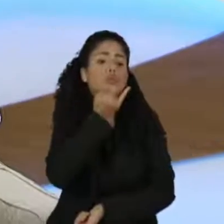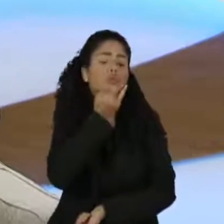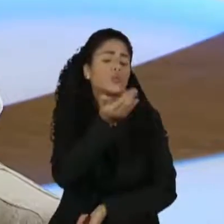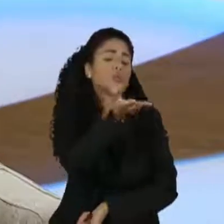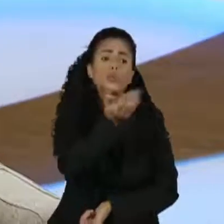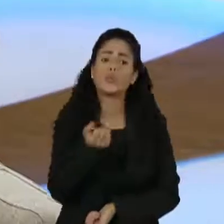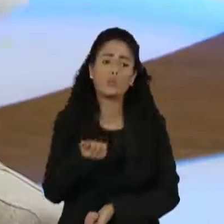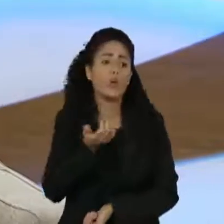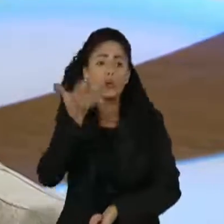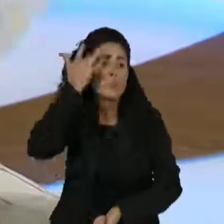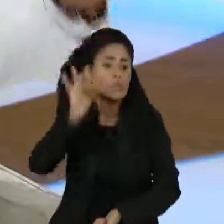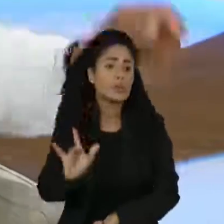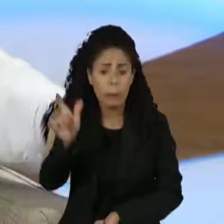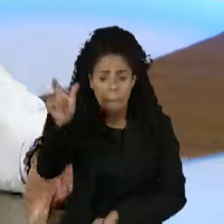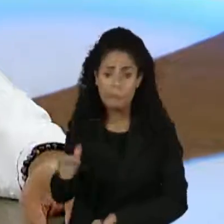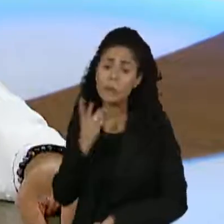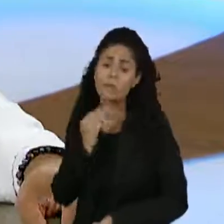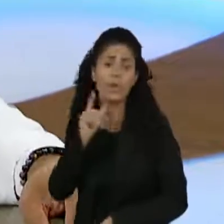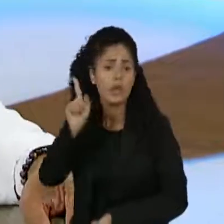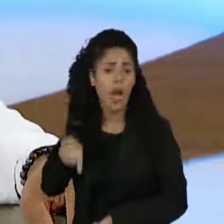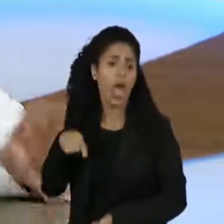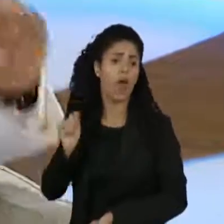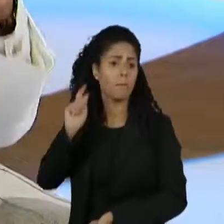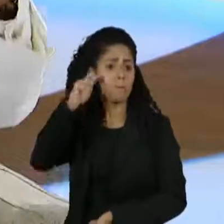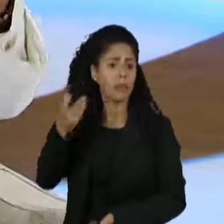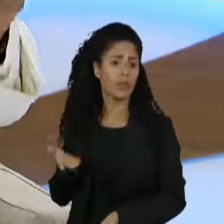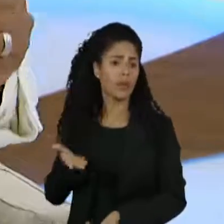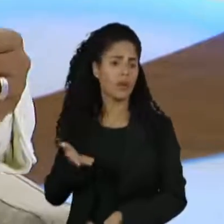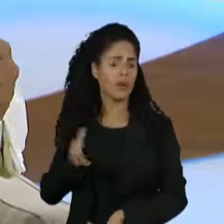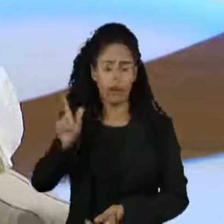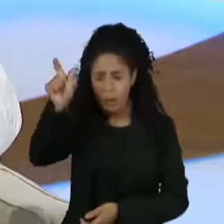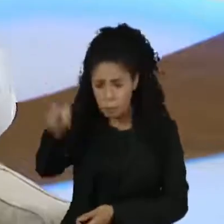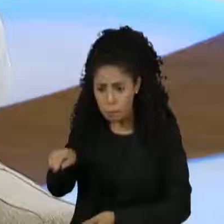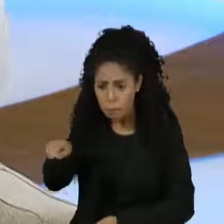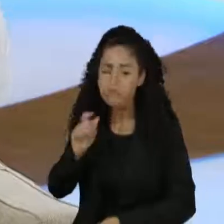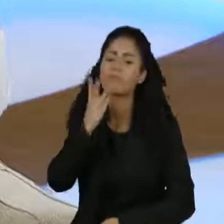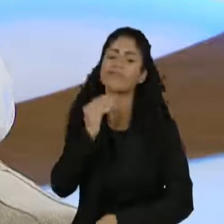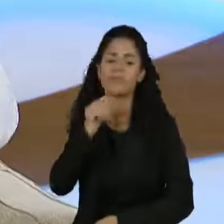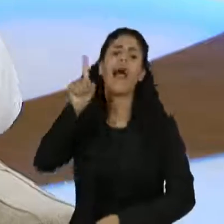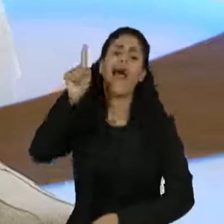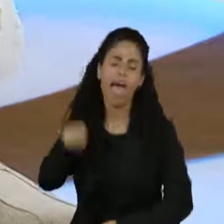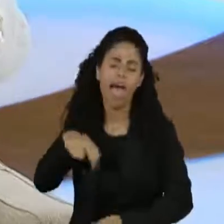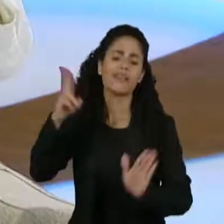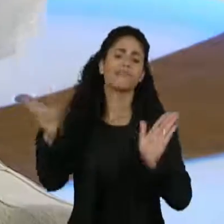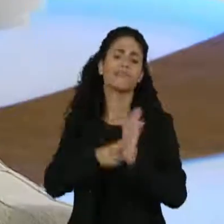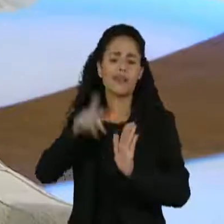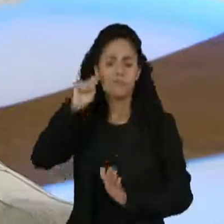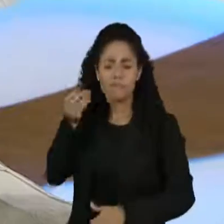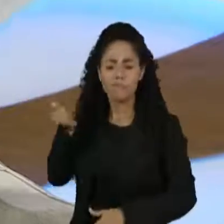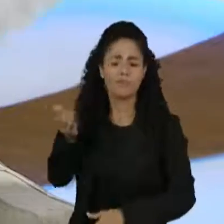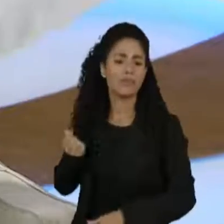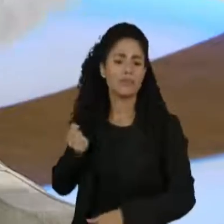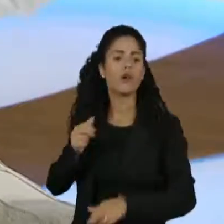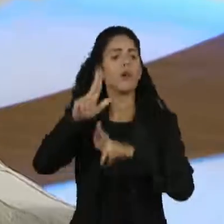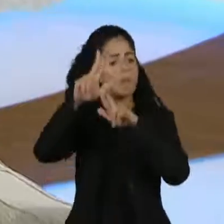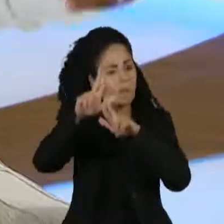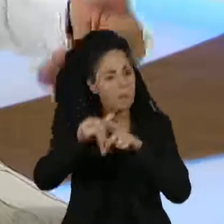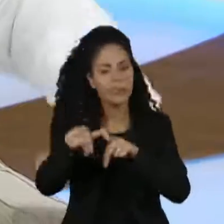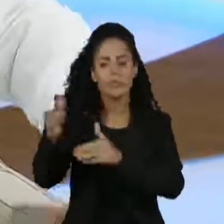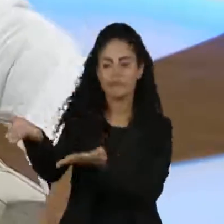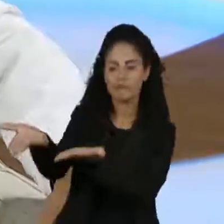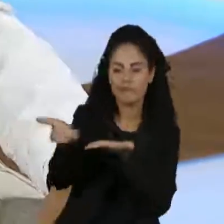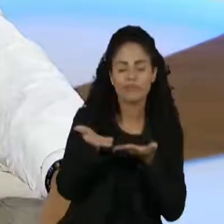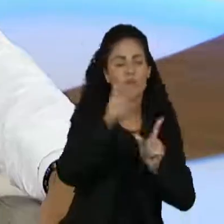para falar, olha, a empresa tal errou. Machado de Assis é negro e para isso nós teremos um ator